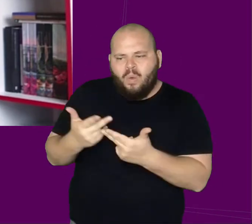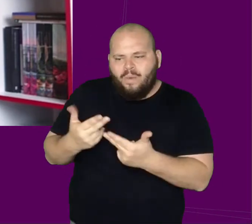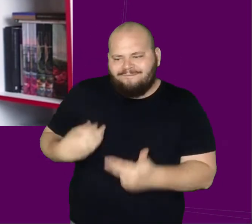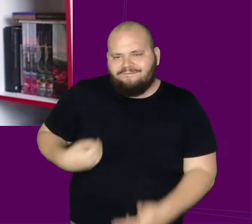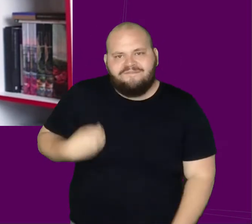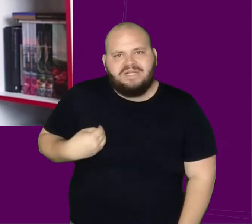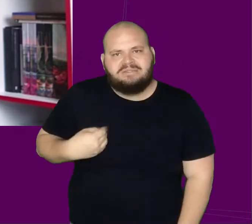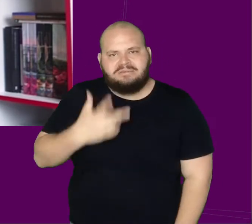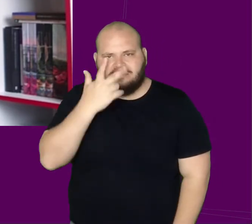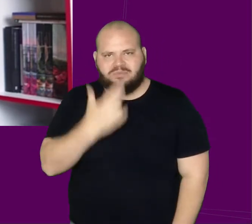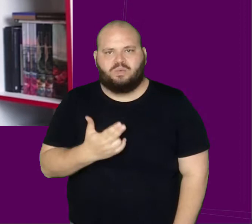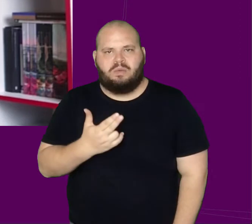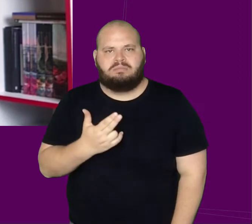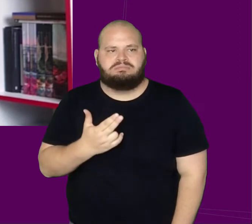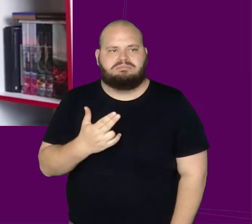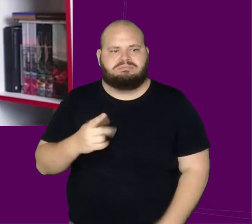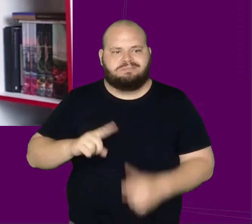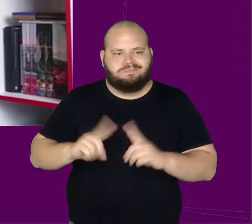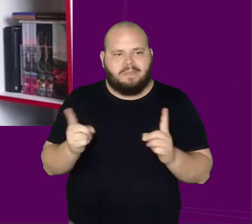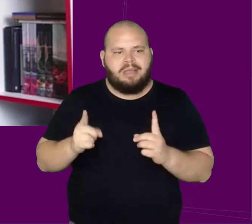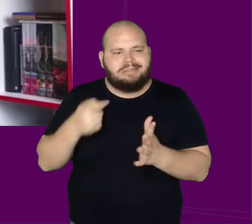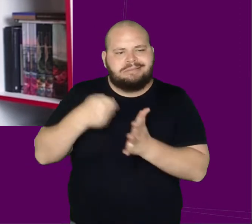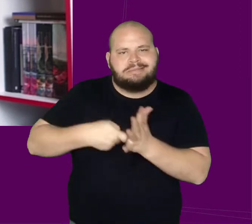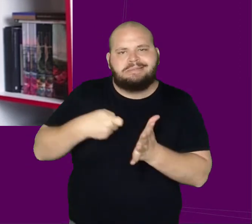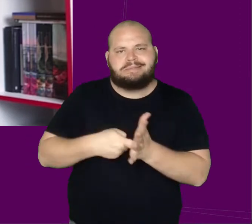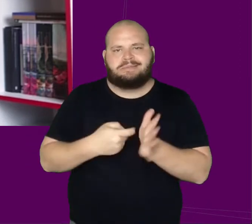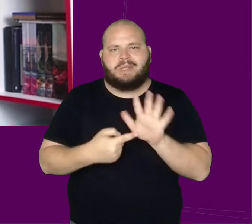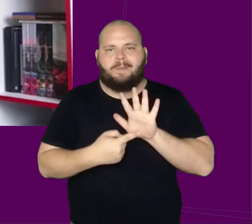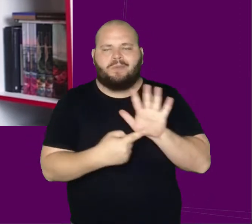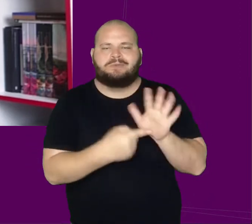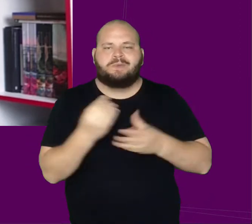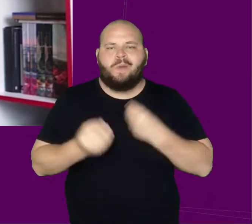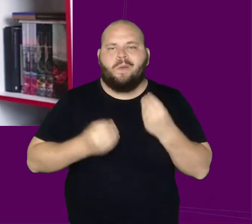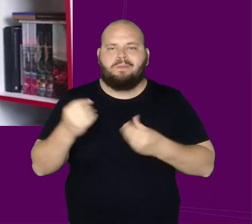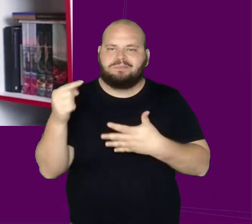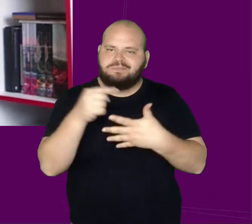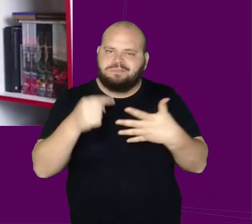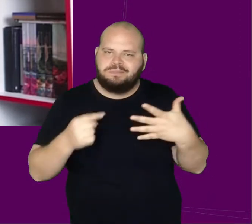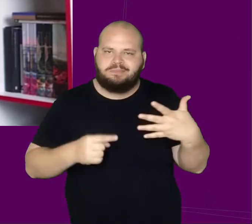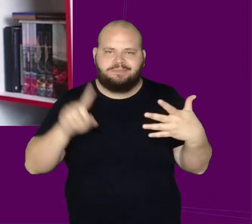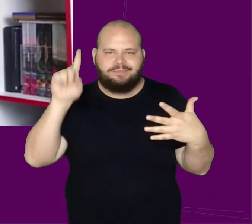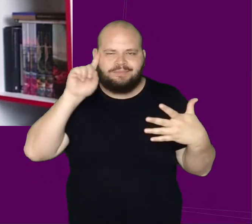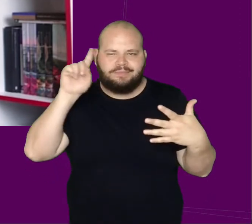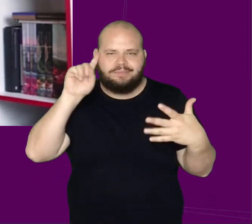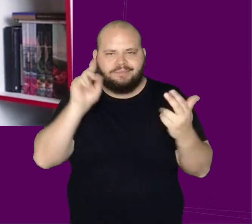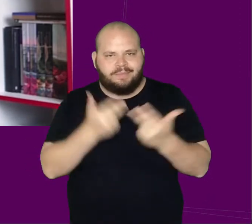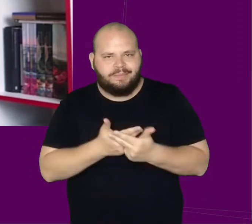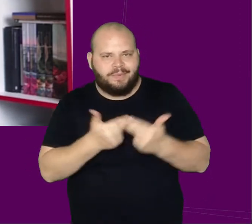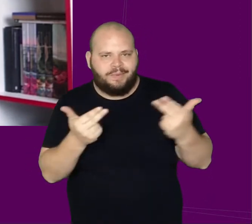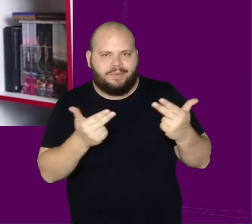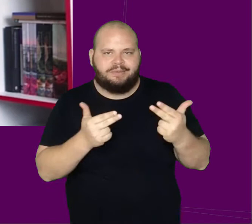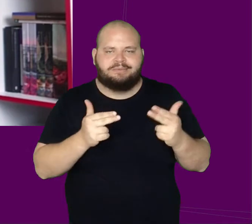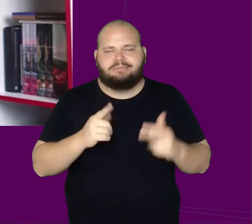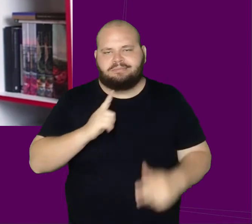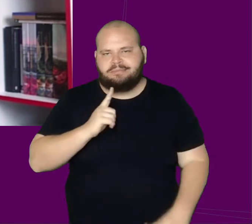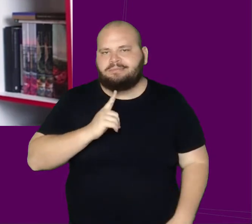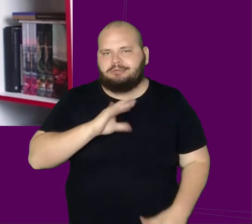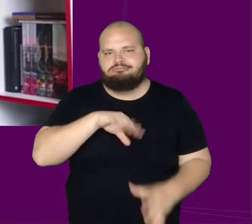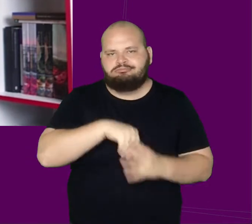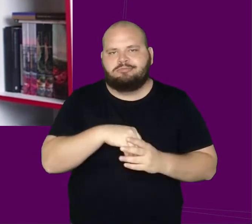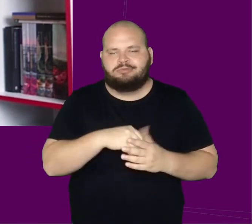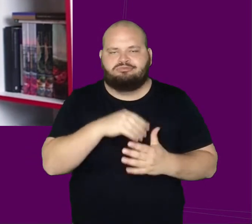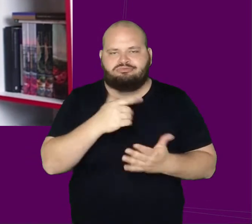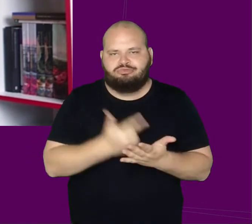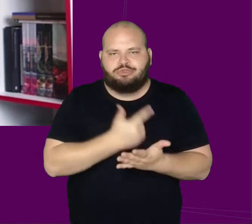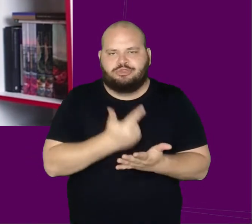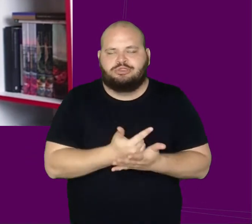presente. Mas tentando mostrar como esses elementos do cotidiano, que a gente já mencionou que são coisas que fazem muito